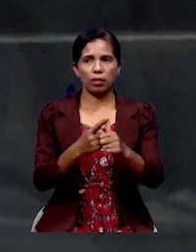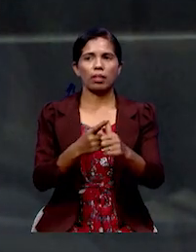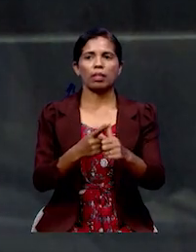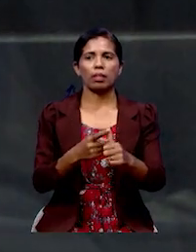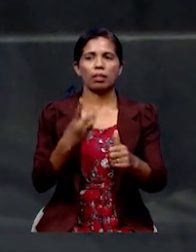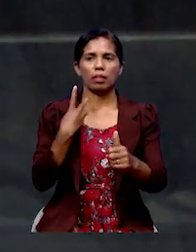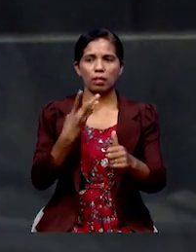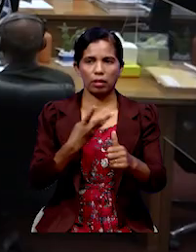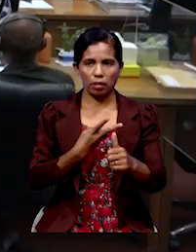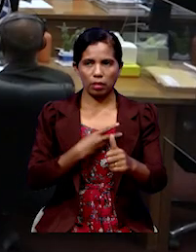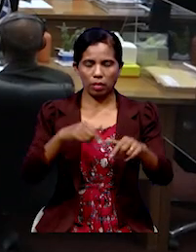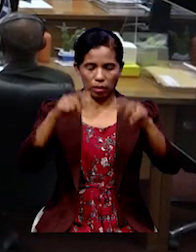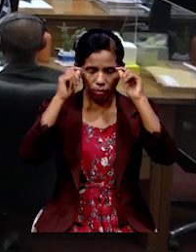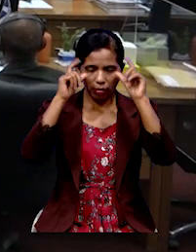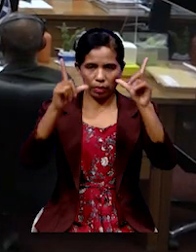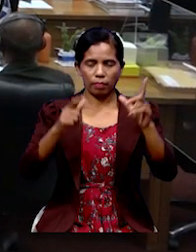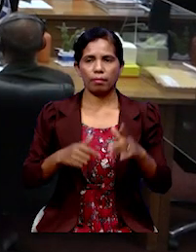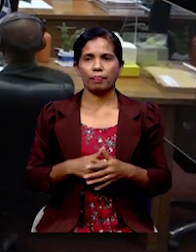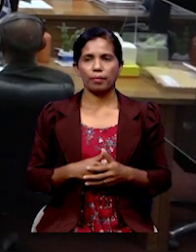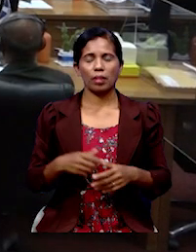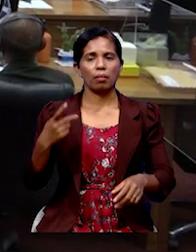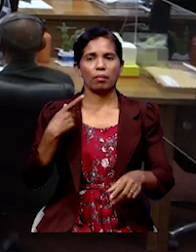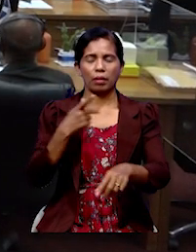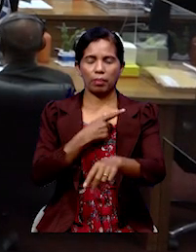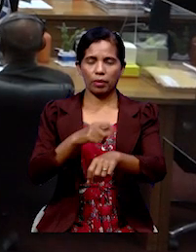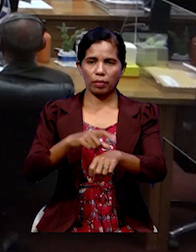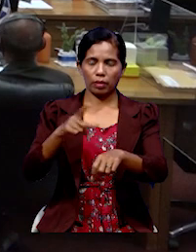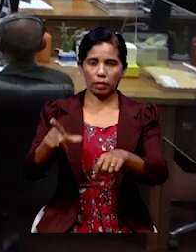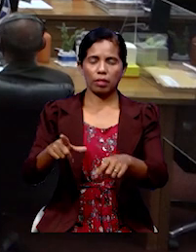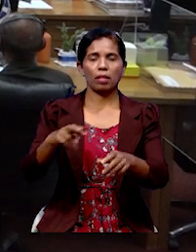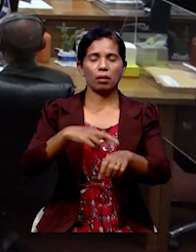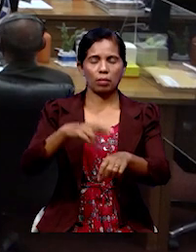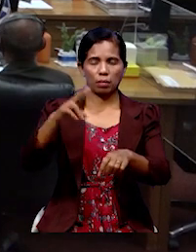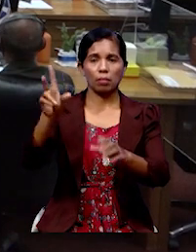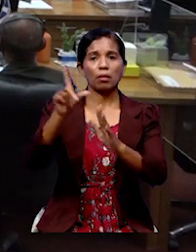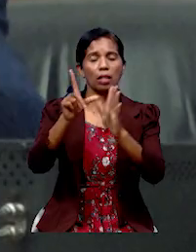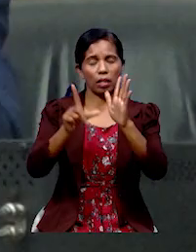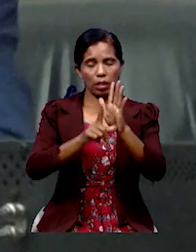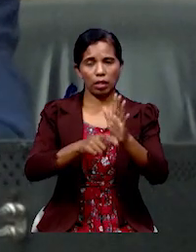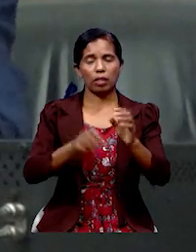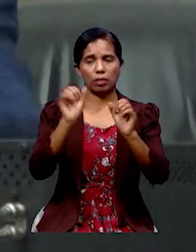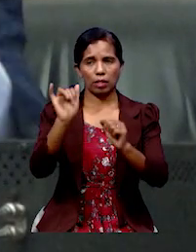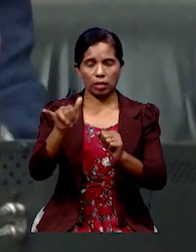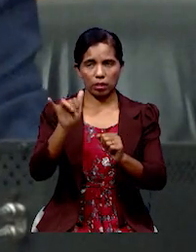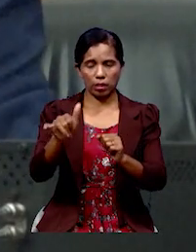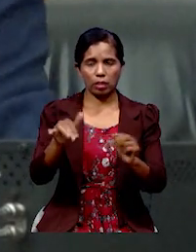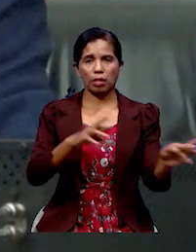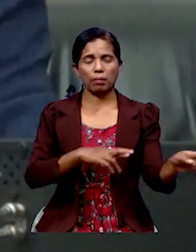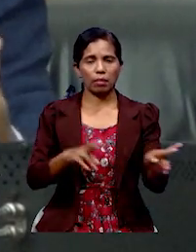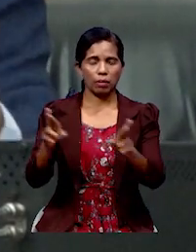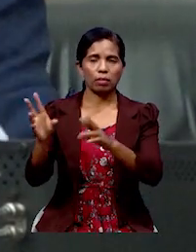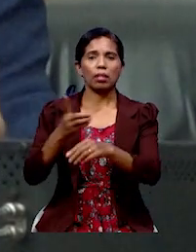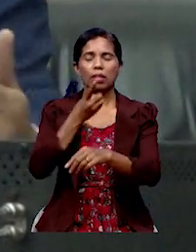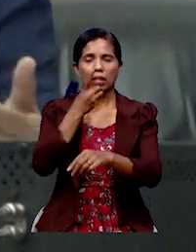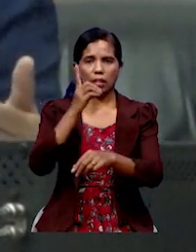tem a cardeal que morresse antes né Parlamento Nacional mos aprova a resolução ida pode concorda a tu implementa a